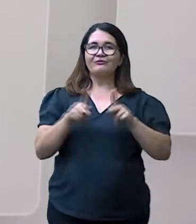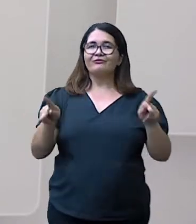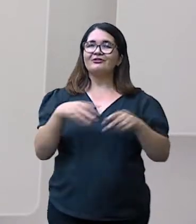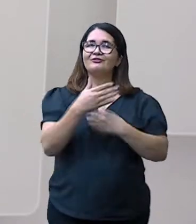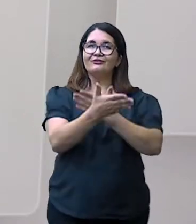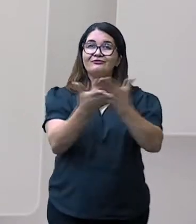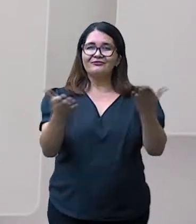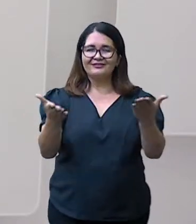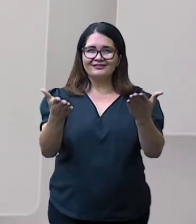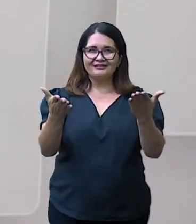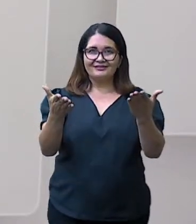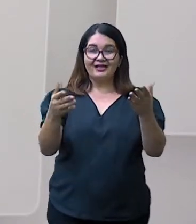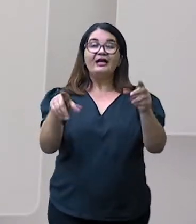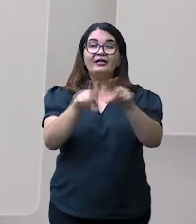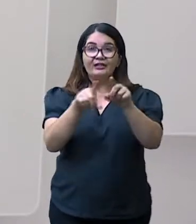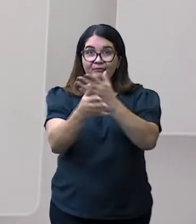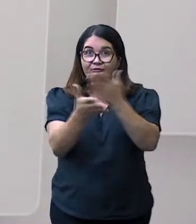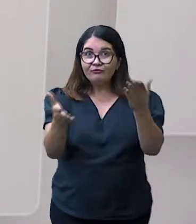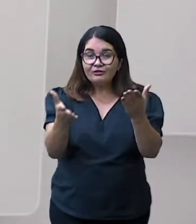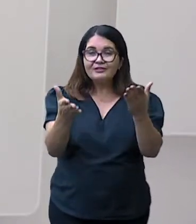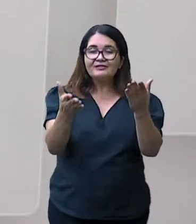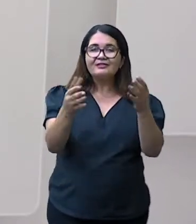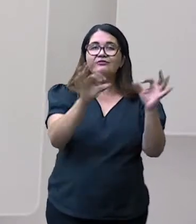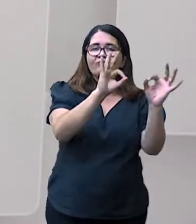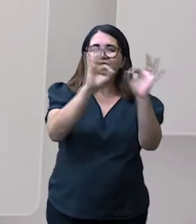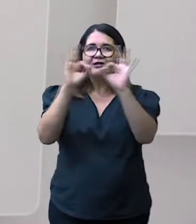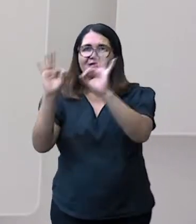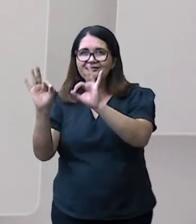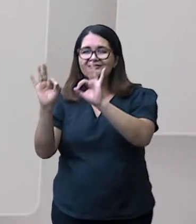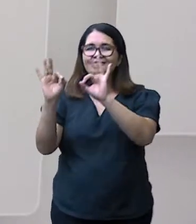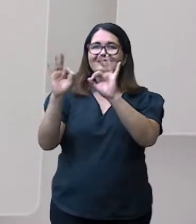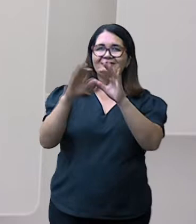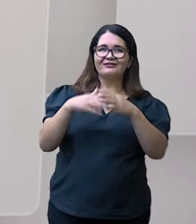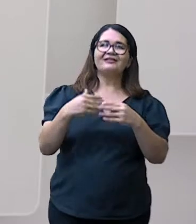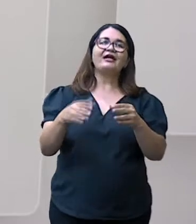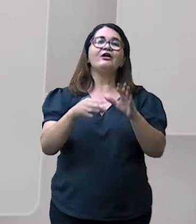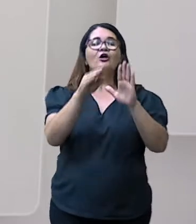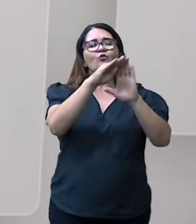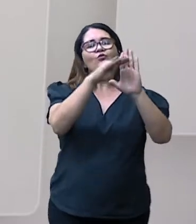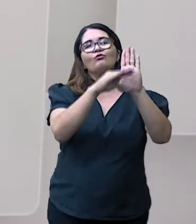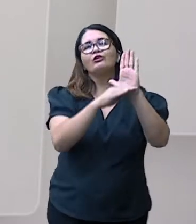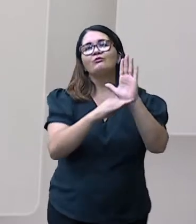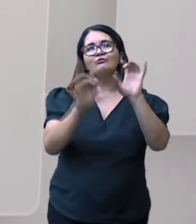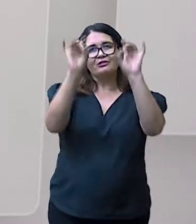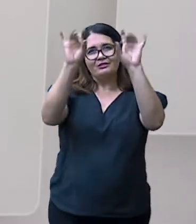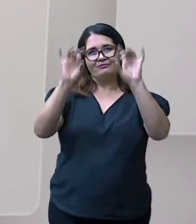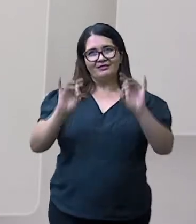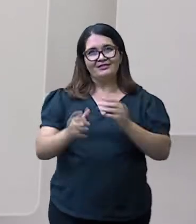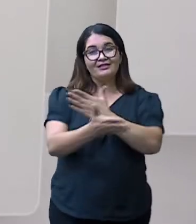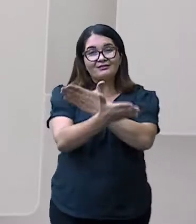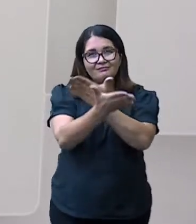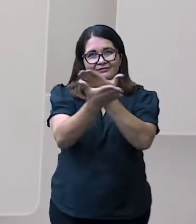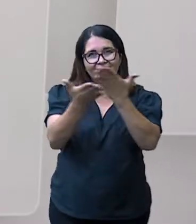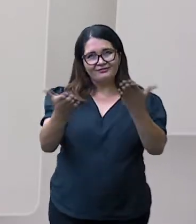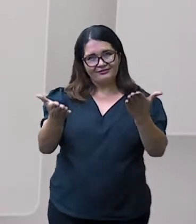a ficarem ligados na nossa programação, que tem conteúdos especiais para